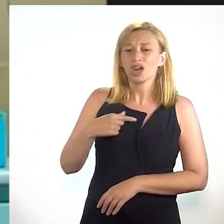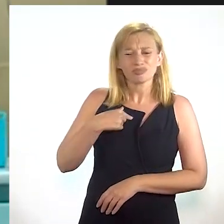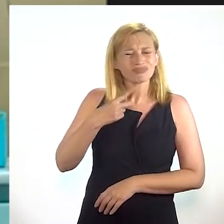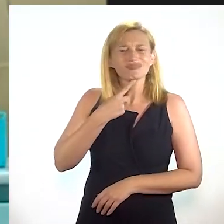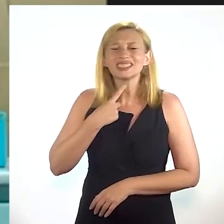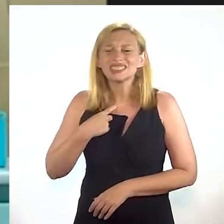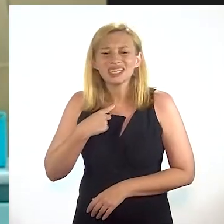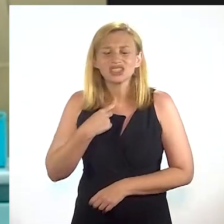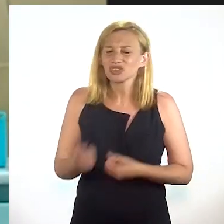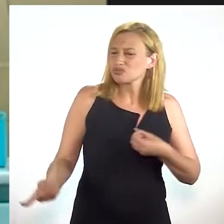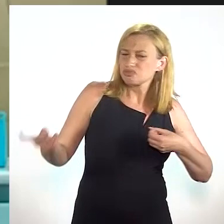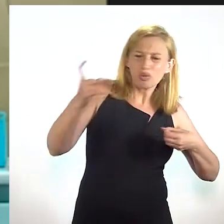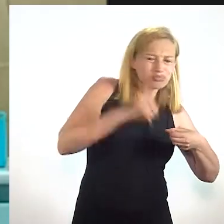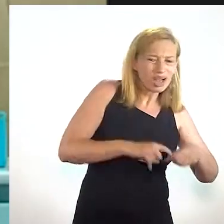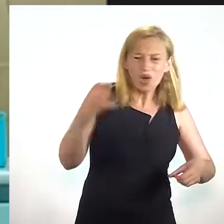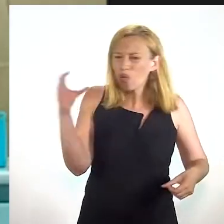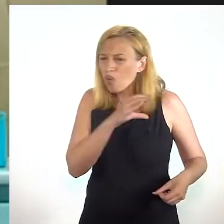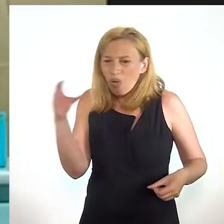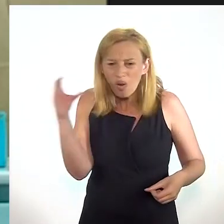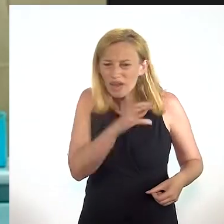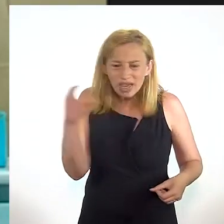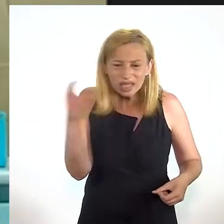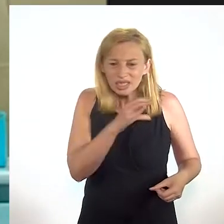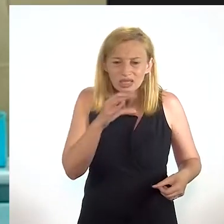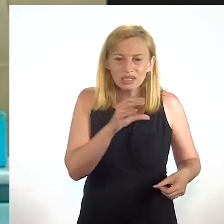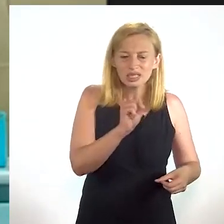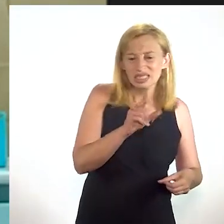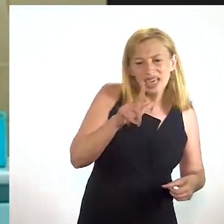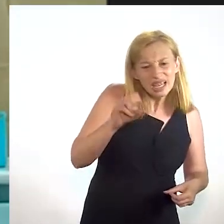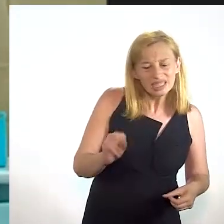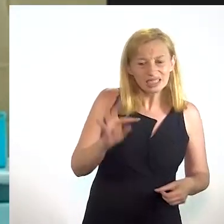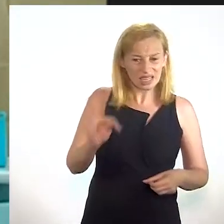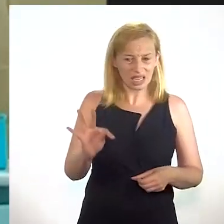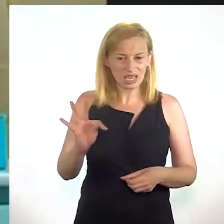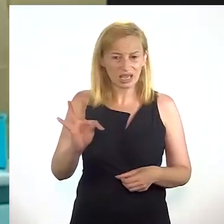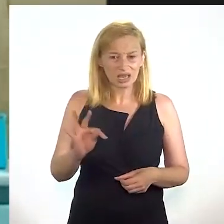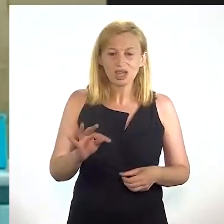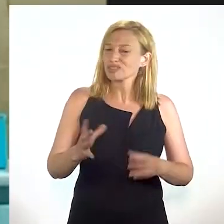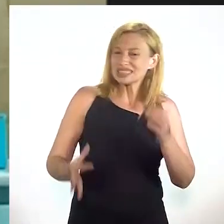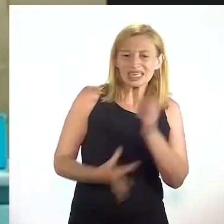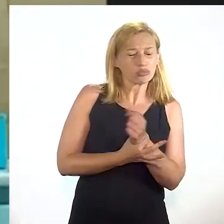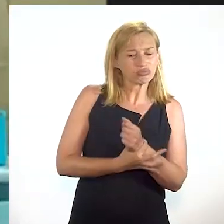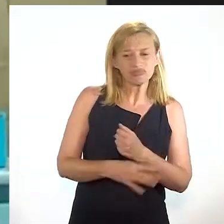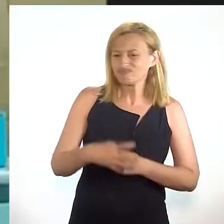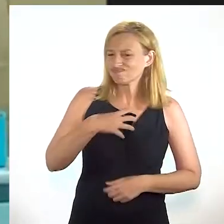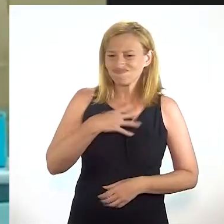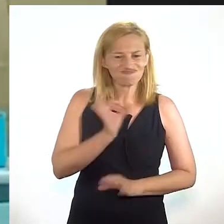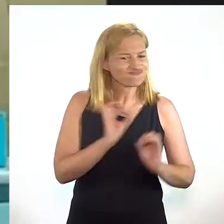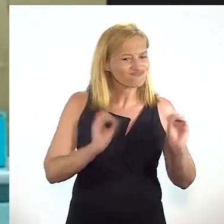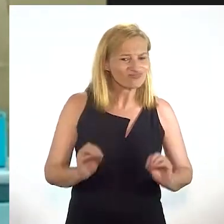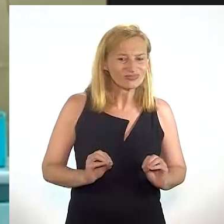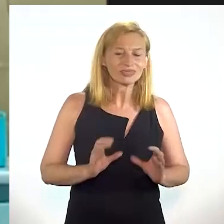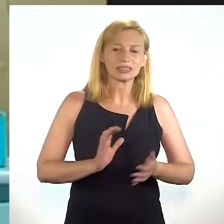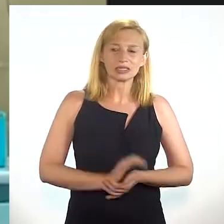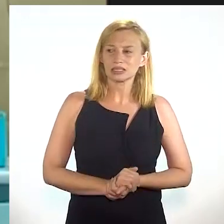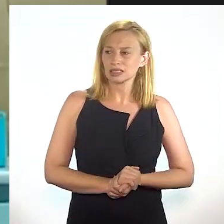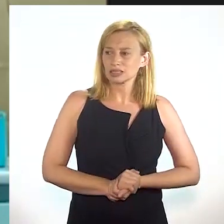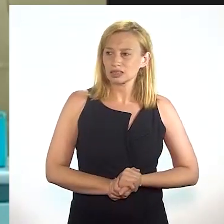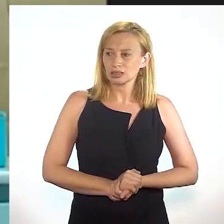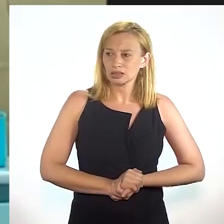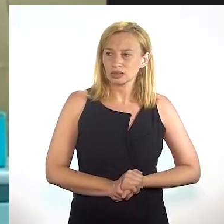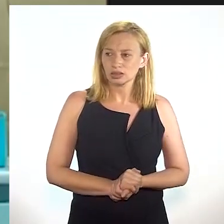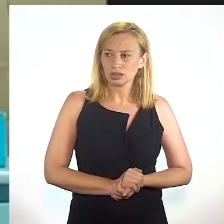teve momentos que eu confesso a você que eu tive vontade de voltar correndo para o regime CLT, porque eu não me